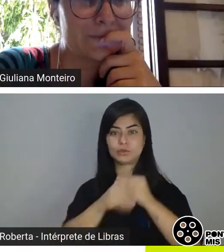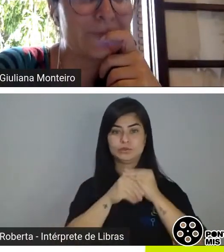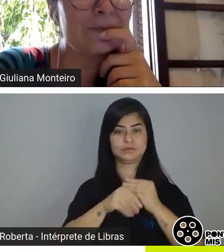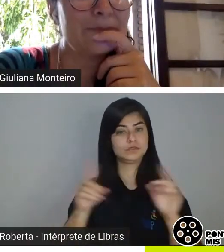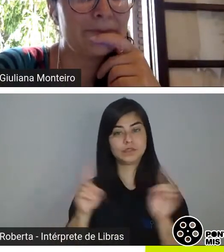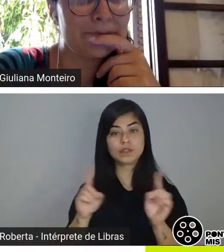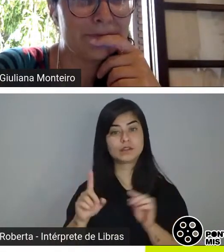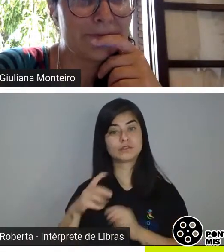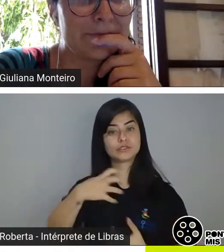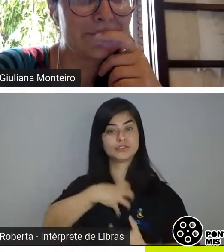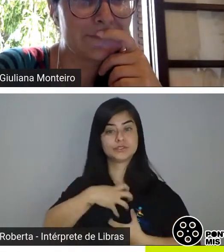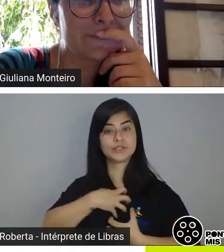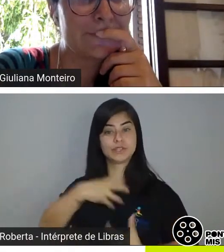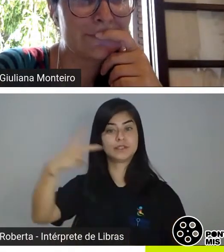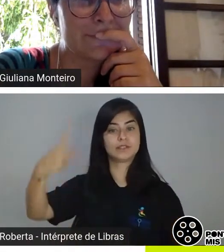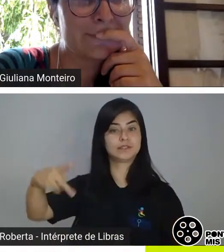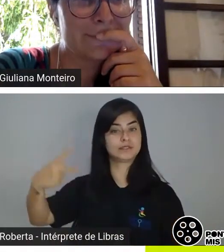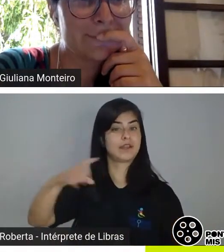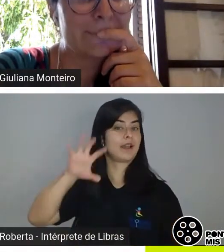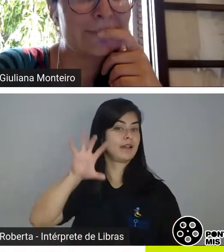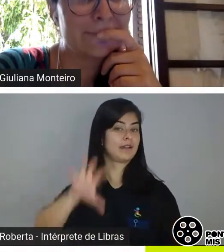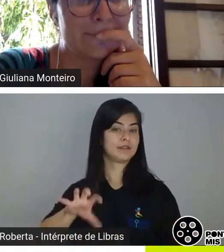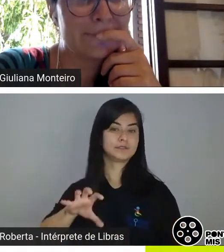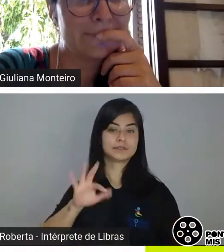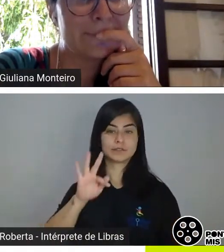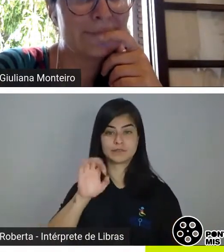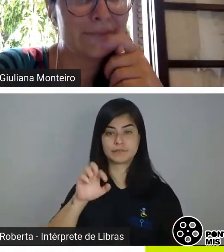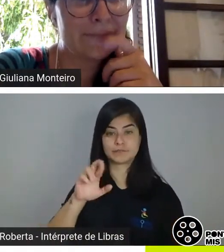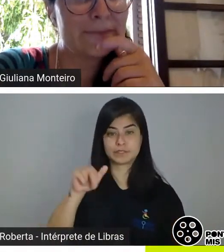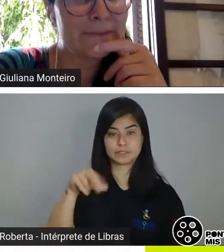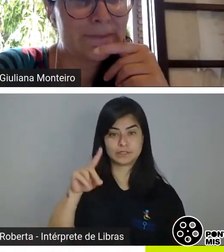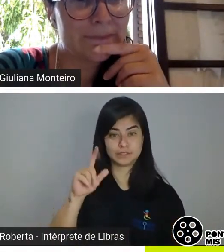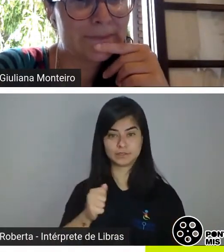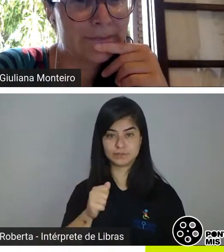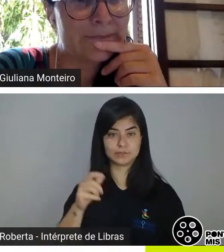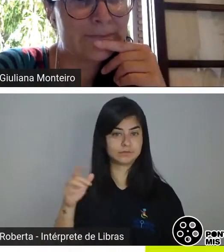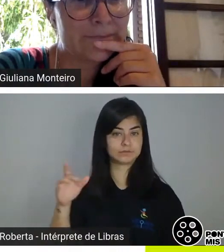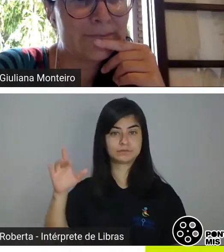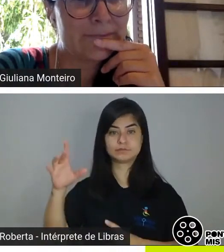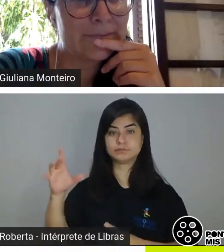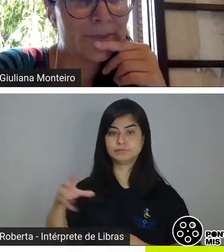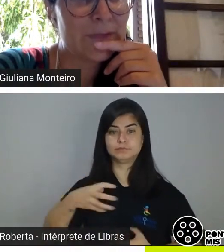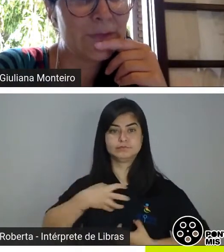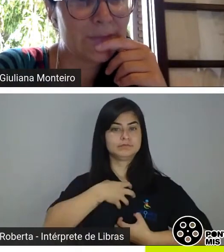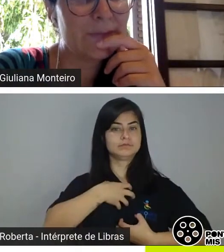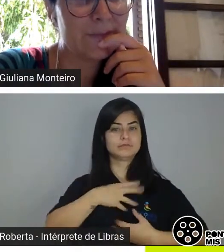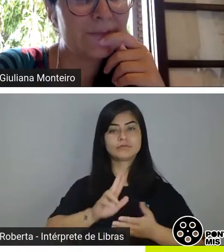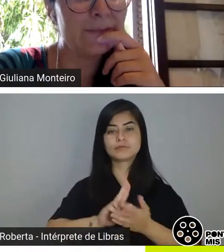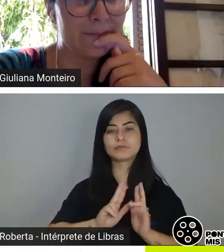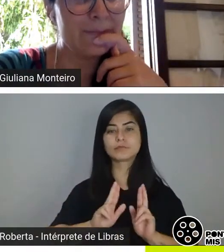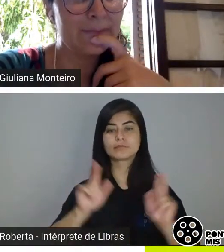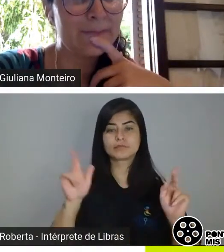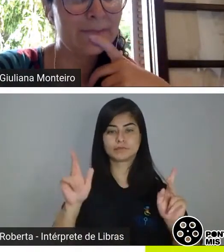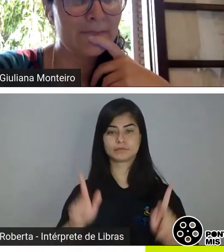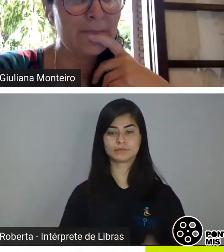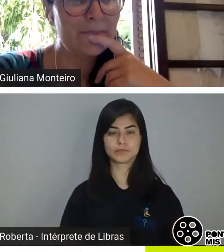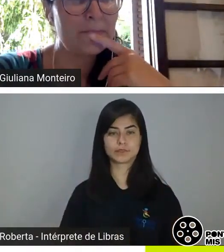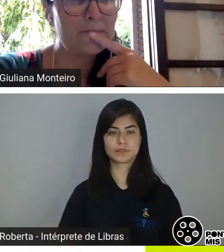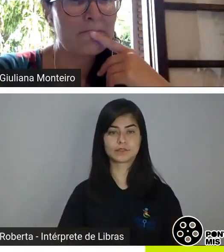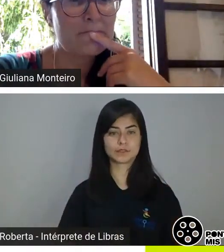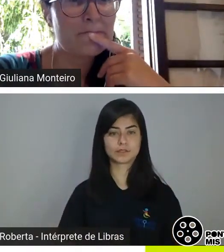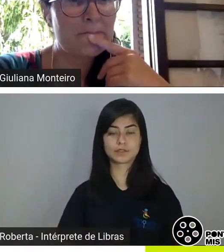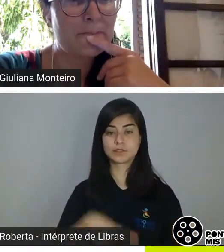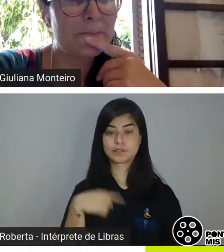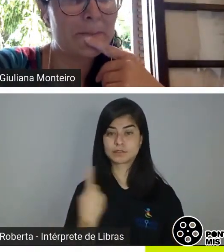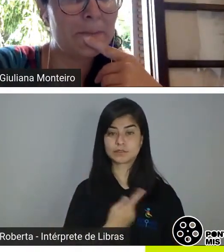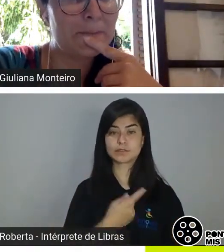persona. É o jeito dele, é assim que ele é. A Fernanda Montenegro, ela compõe cada vez uma coisa muito diferente uma da outra. Então, tu tem que